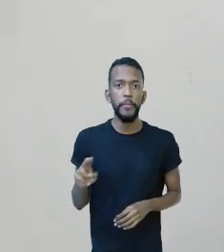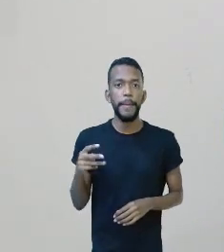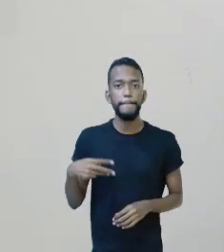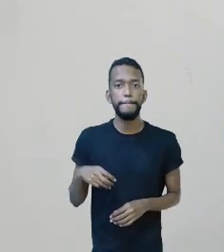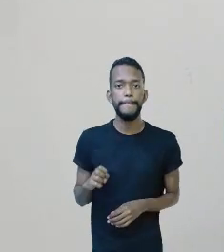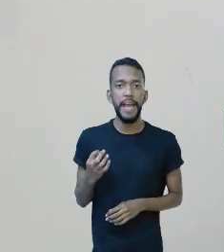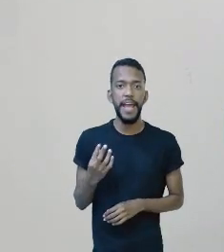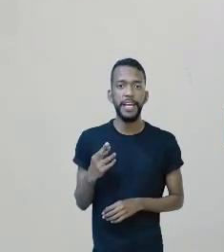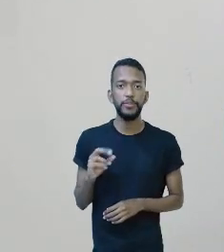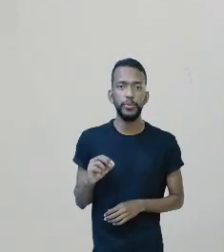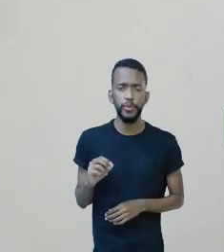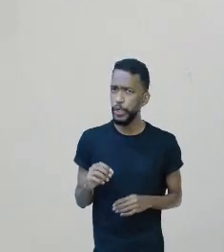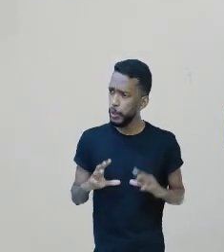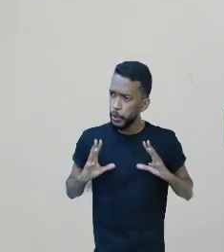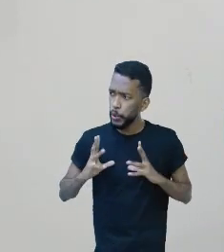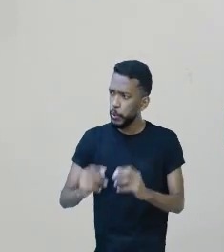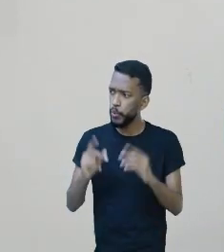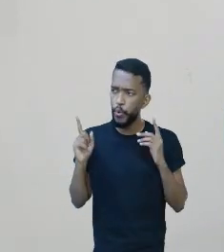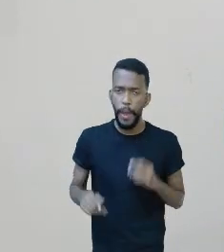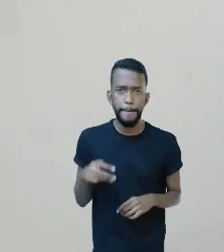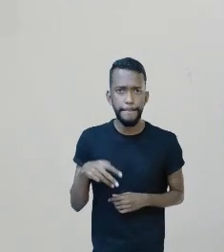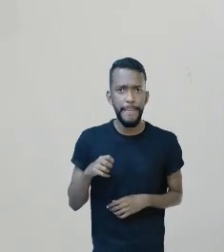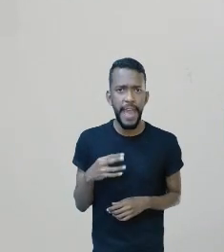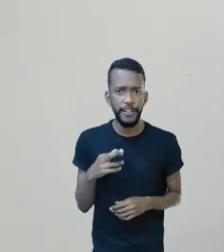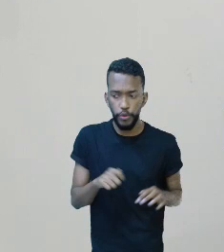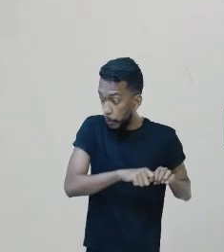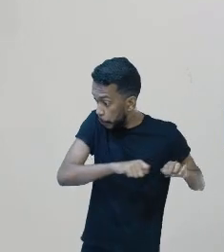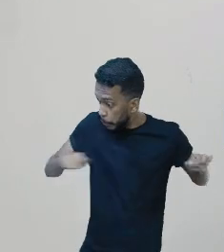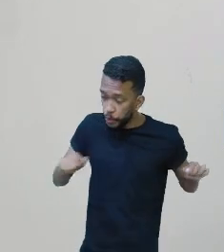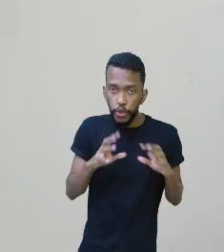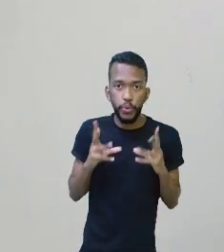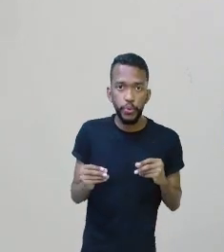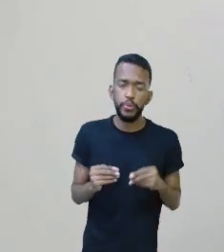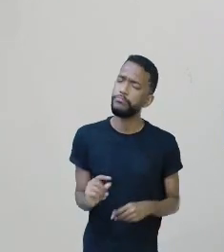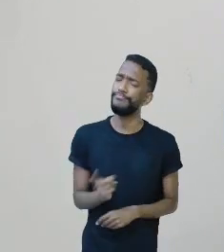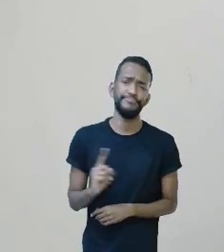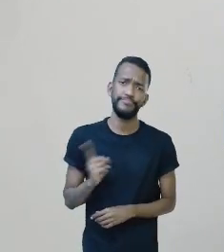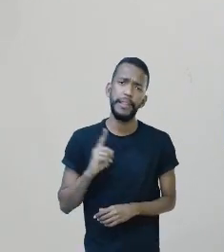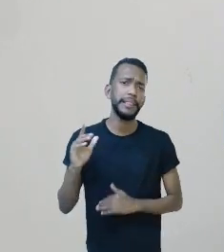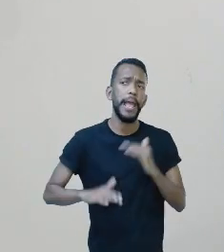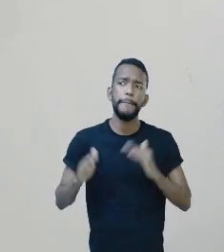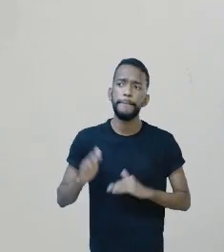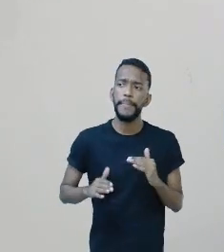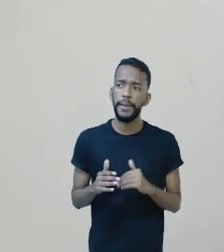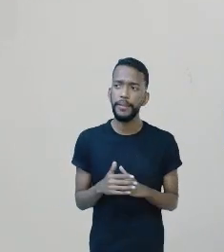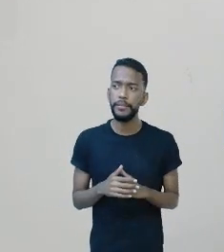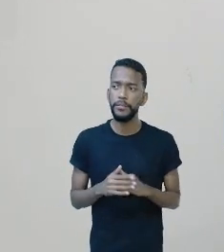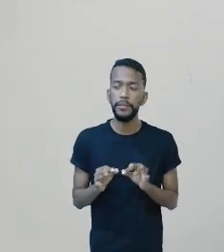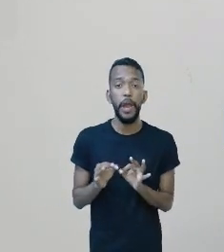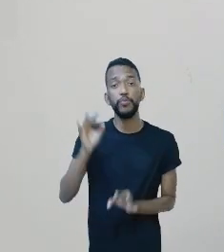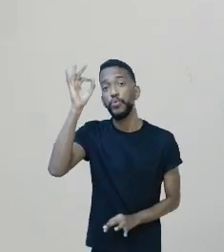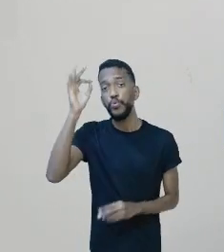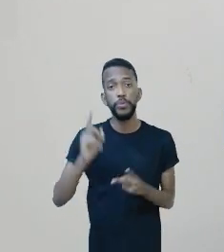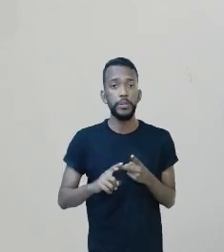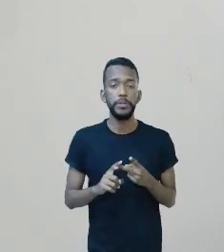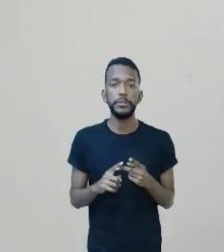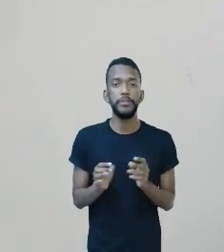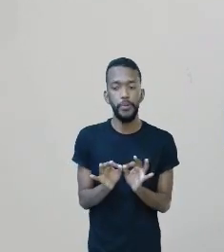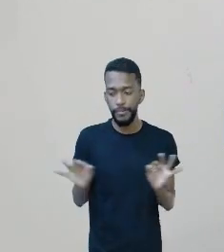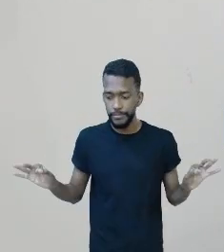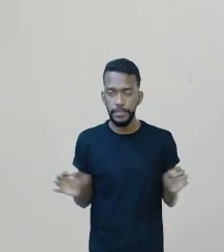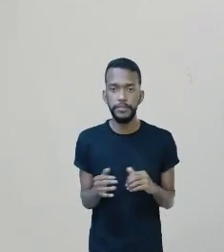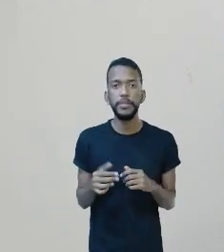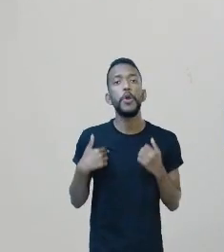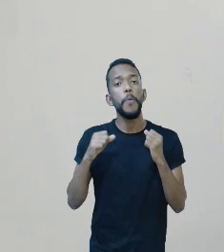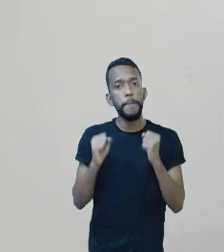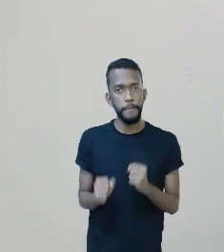metro. Professora, tudo a gente mede em metro? Não. Depende da da altura, do comprimento.